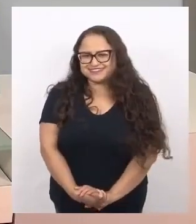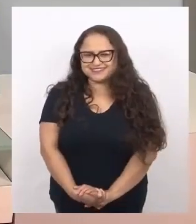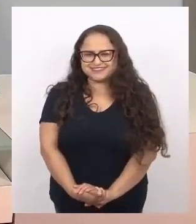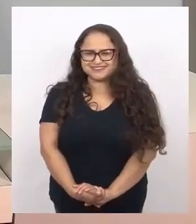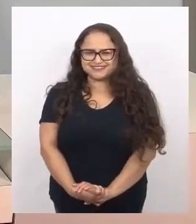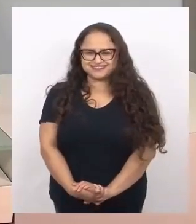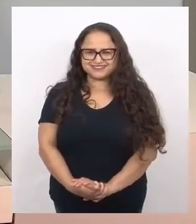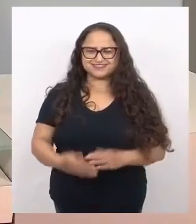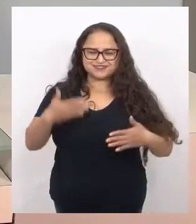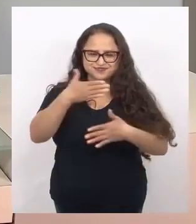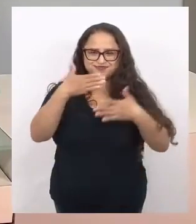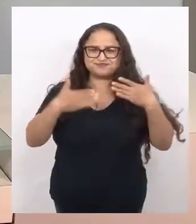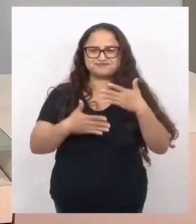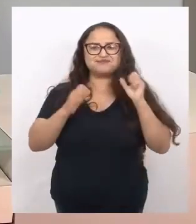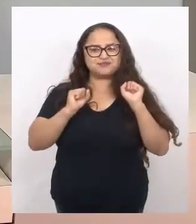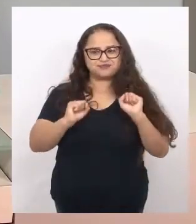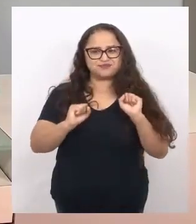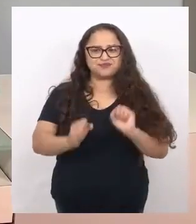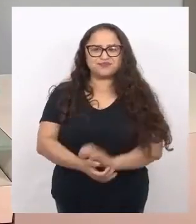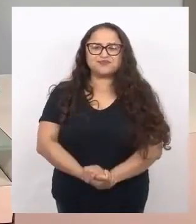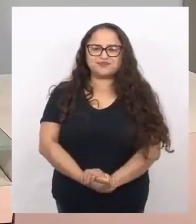Podemos seguir.